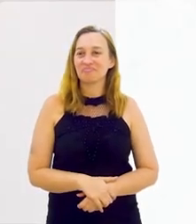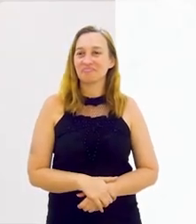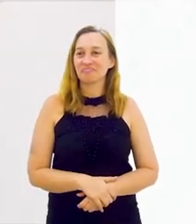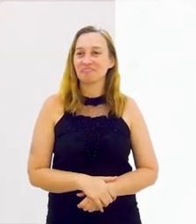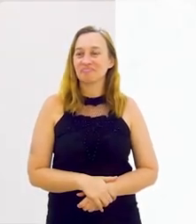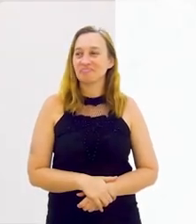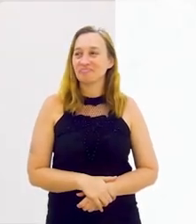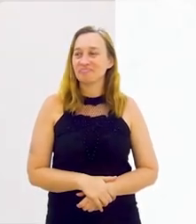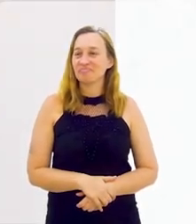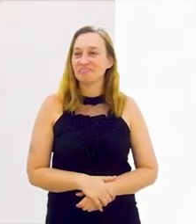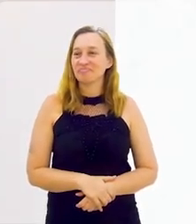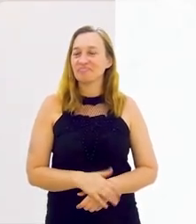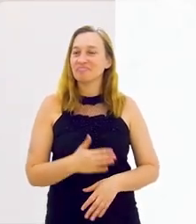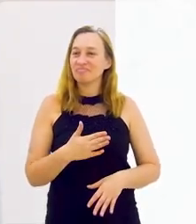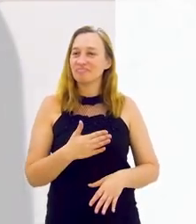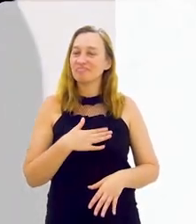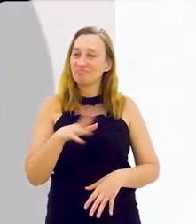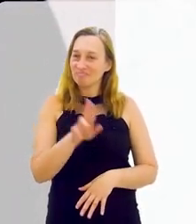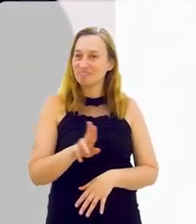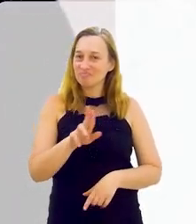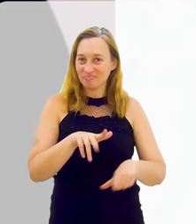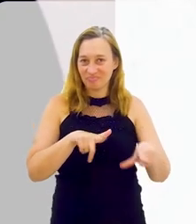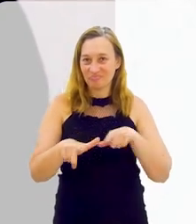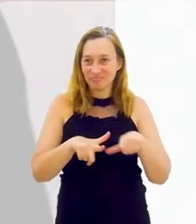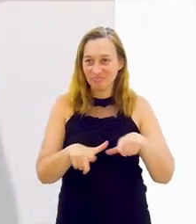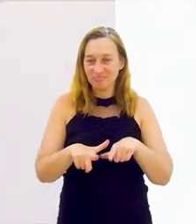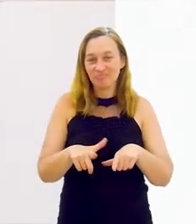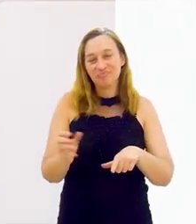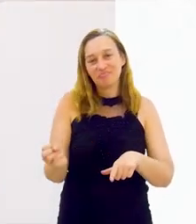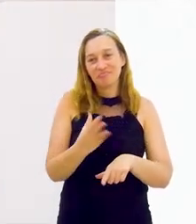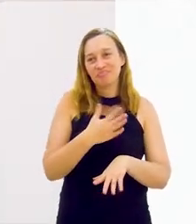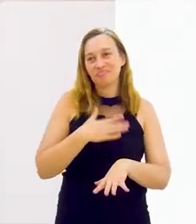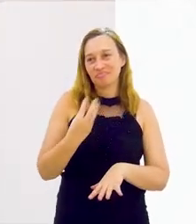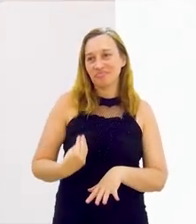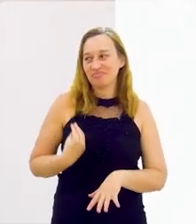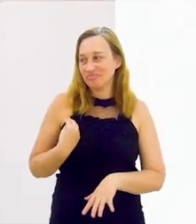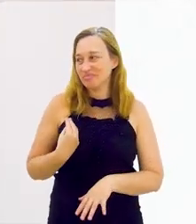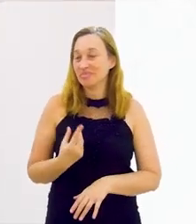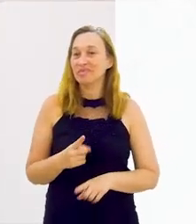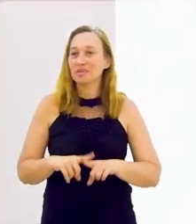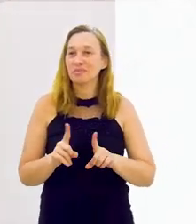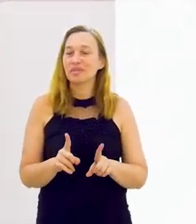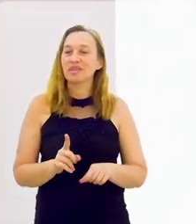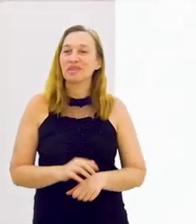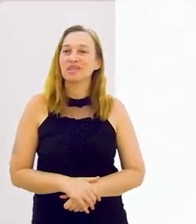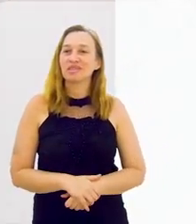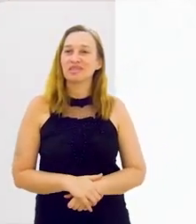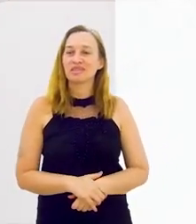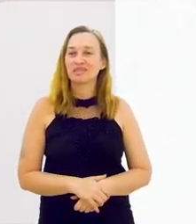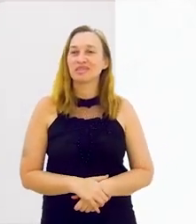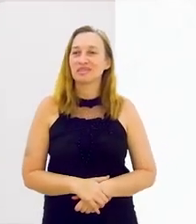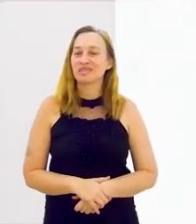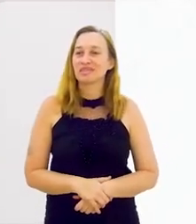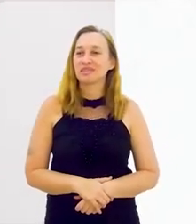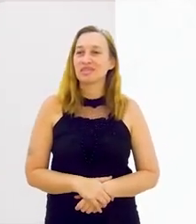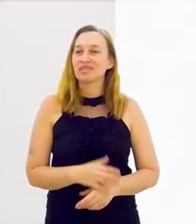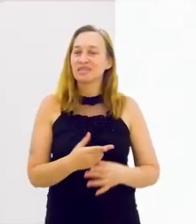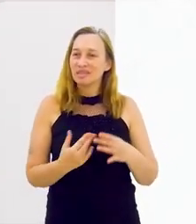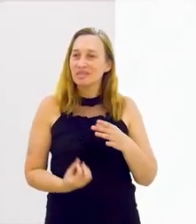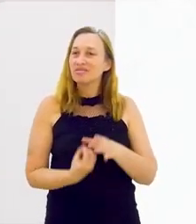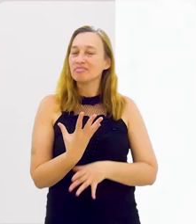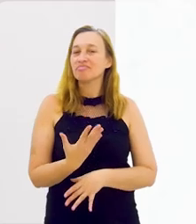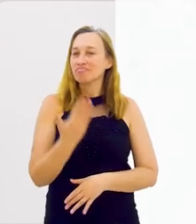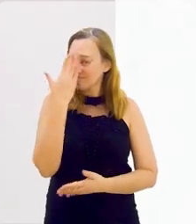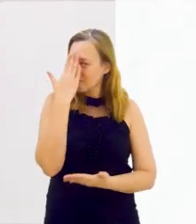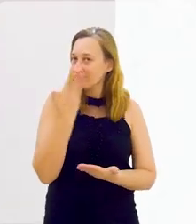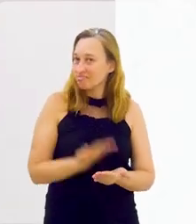É minha ferramenta de trabalho, né? Como você citou, é algo recente na minha vida, mas eu sou professor de escrita